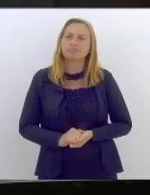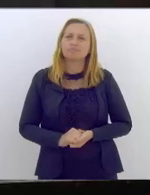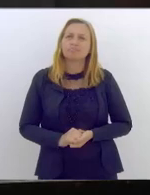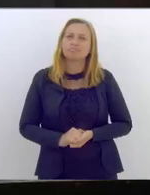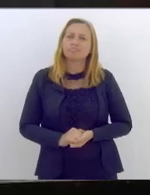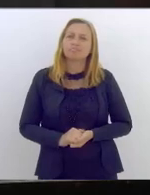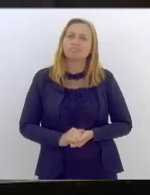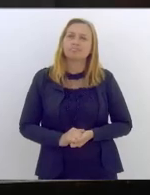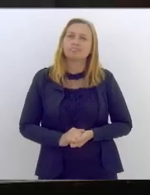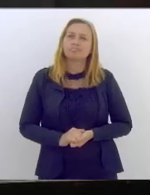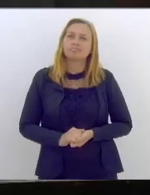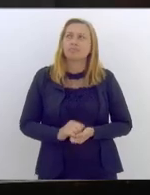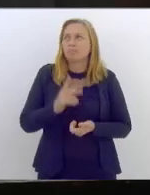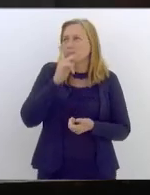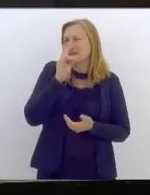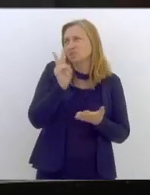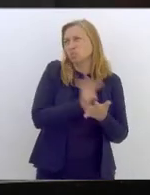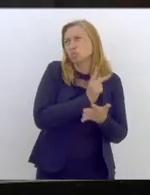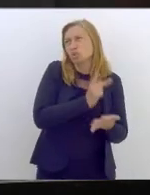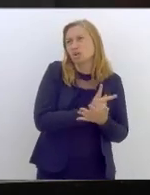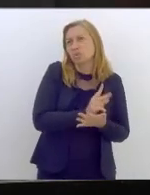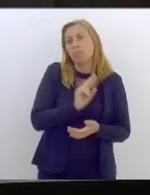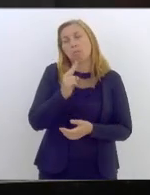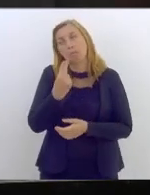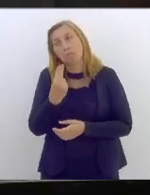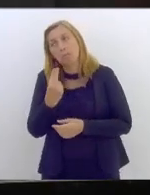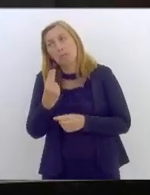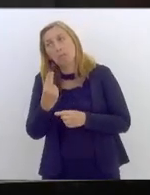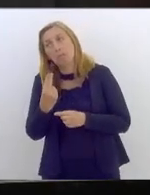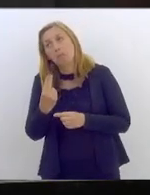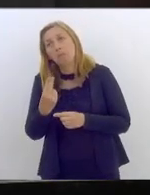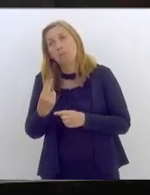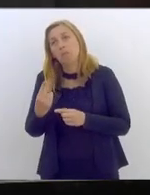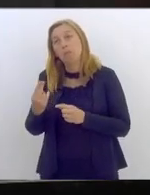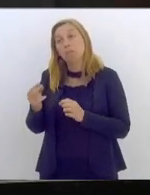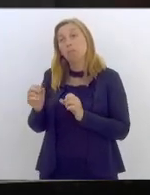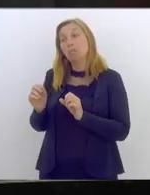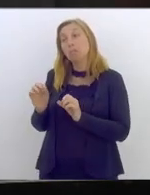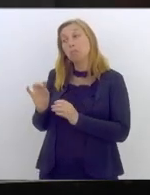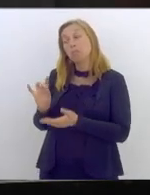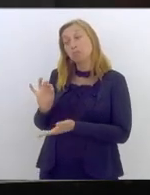Parece um erro, mas pode ser proposital. Ele está